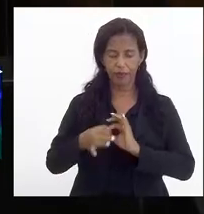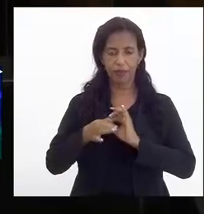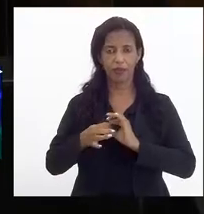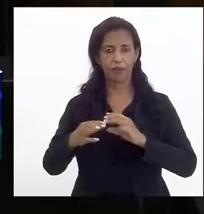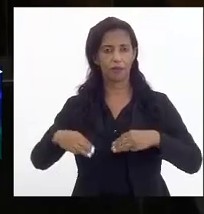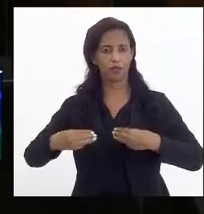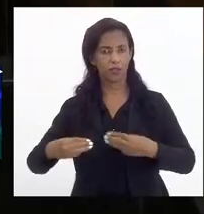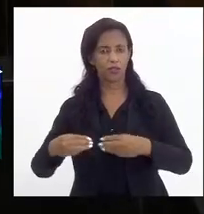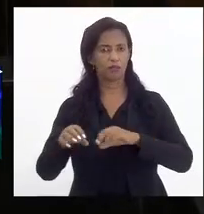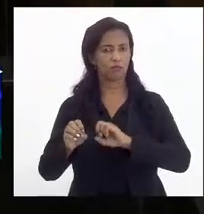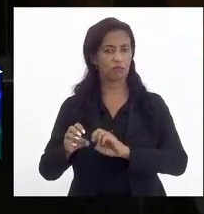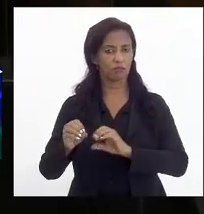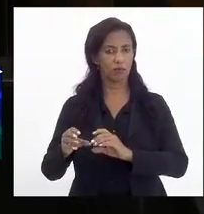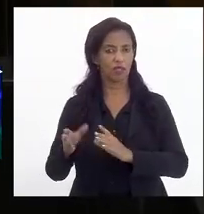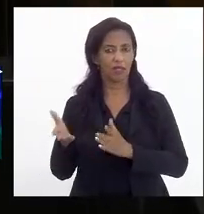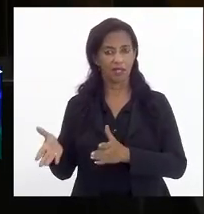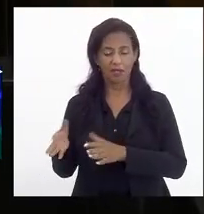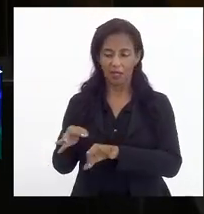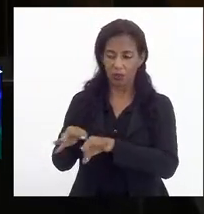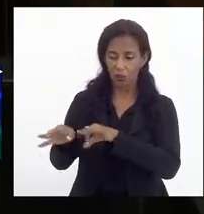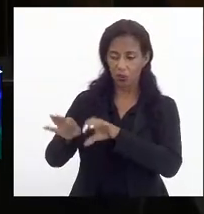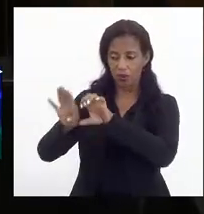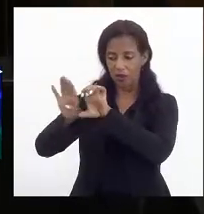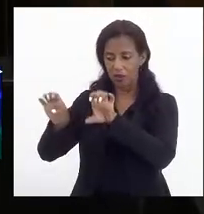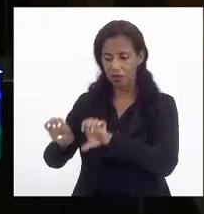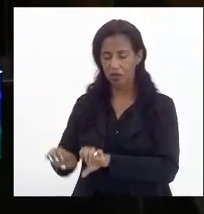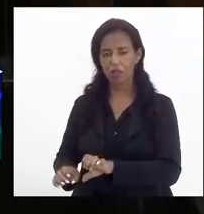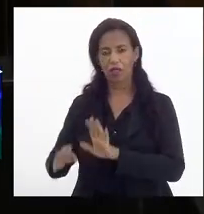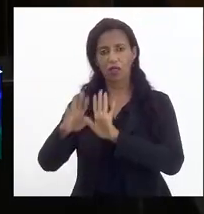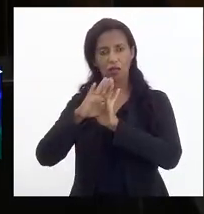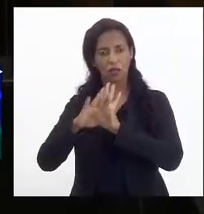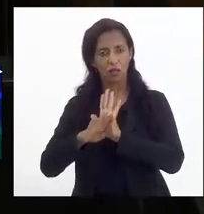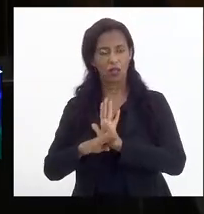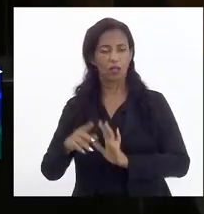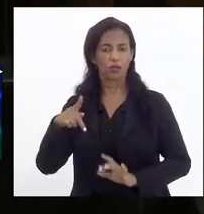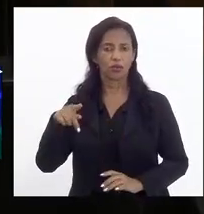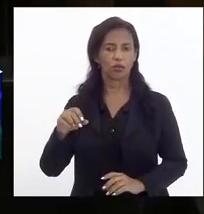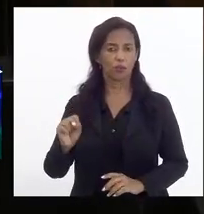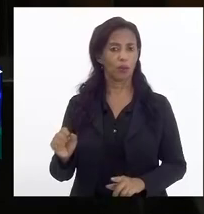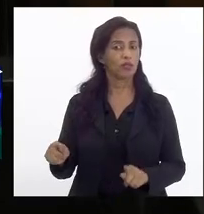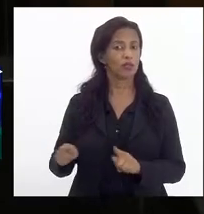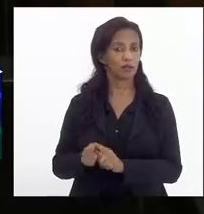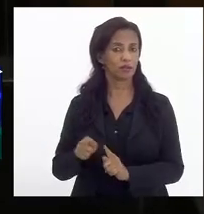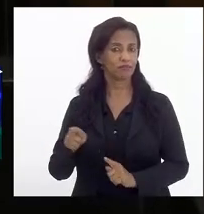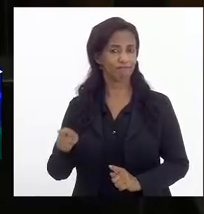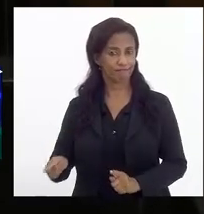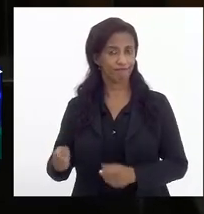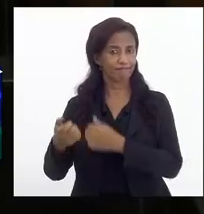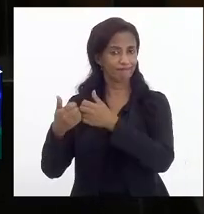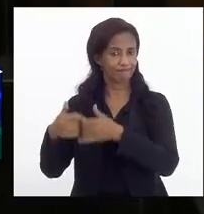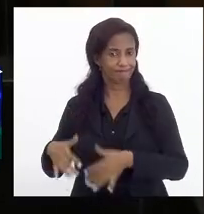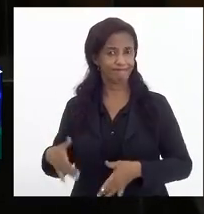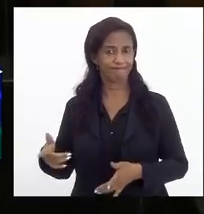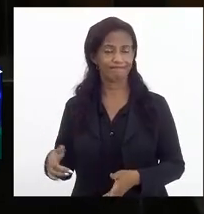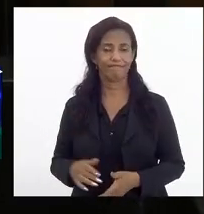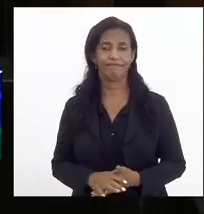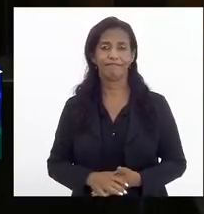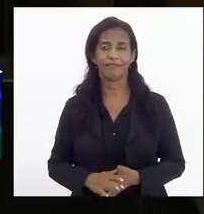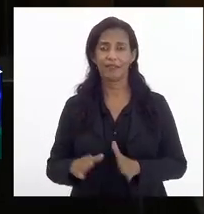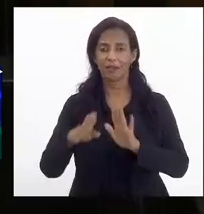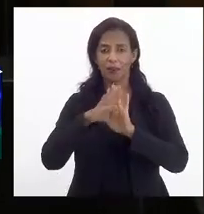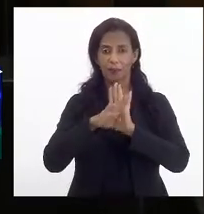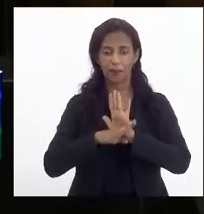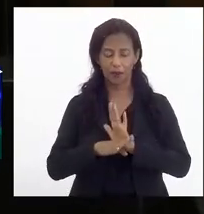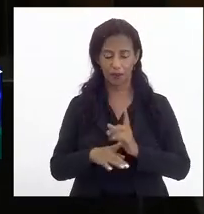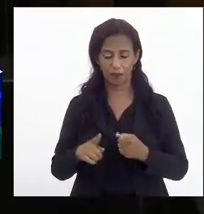especificamente no fomento e na estruturação dos programas de pós-graduação também drasticamente afetado então é